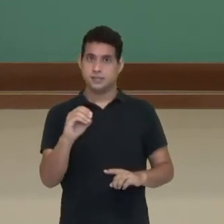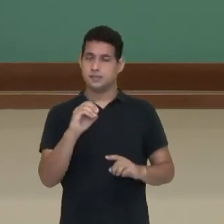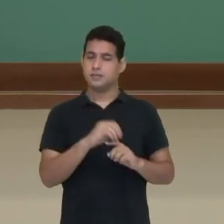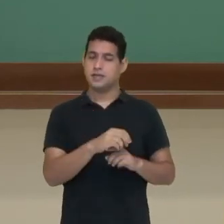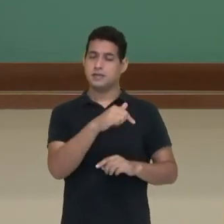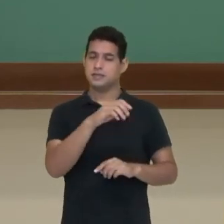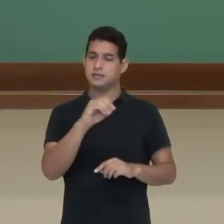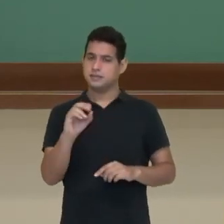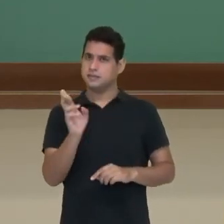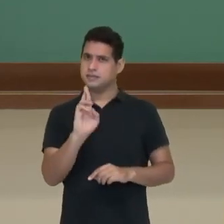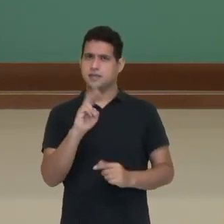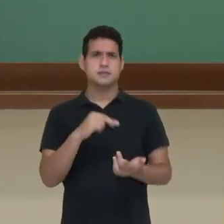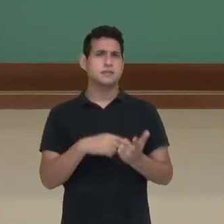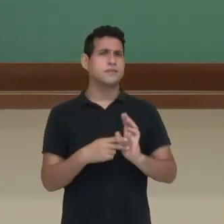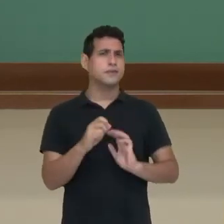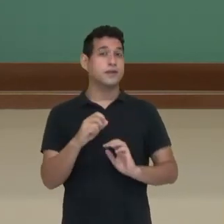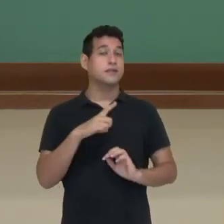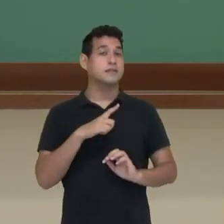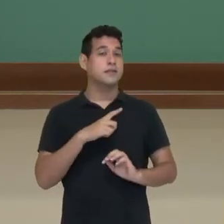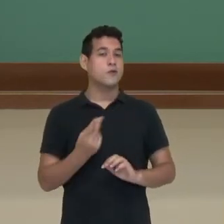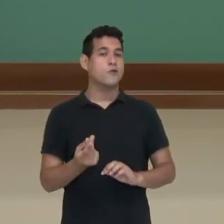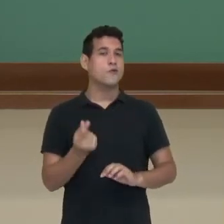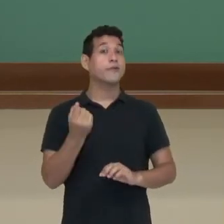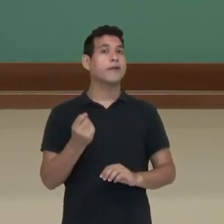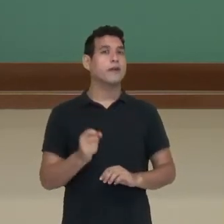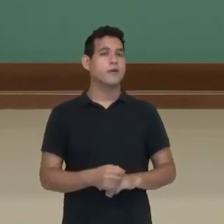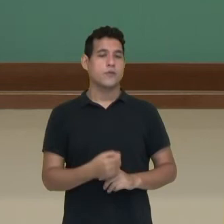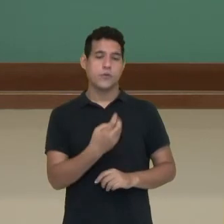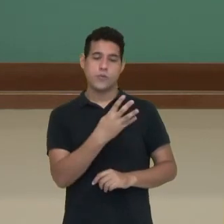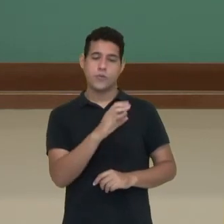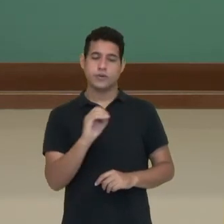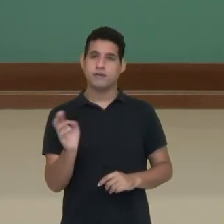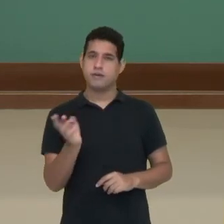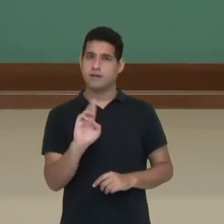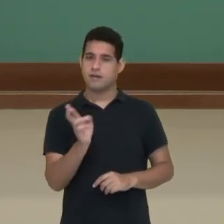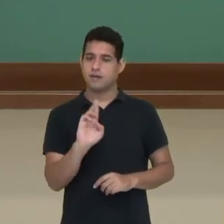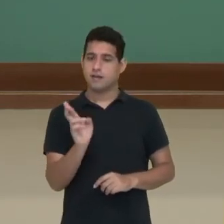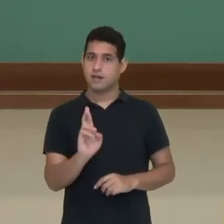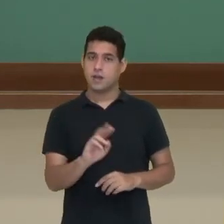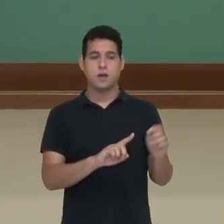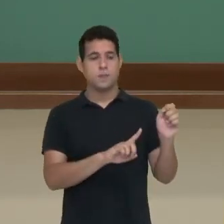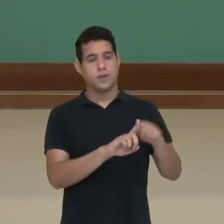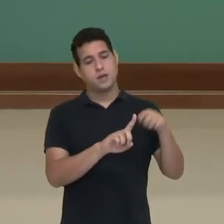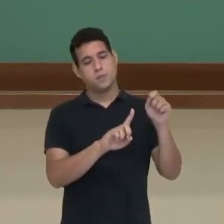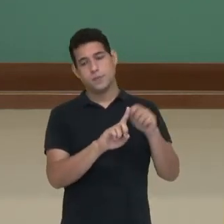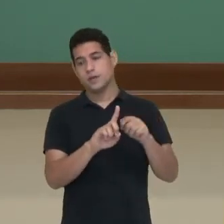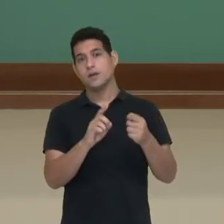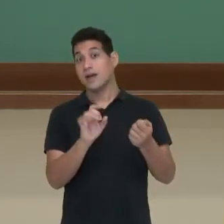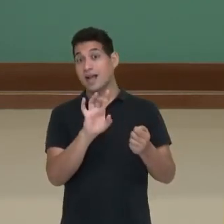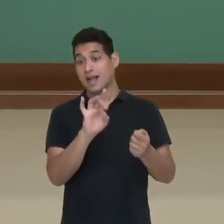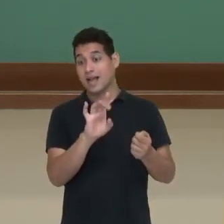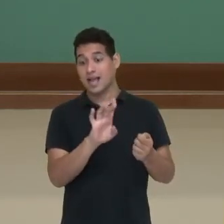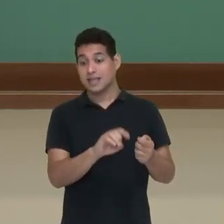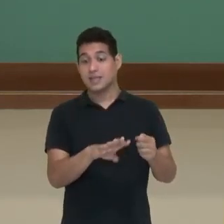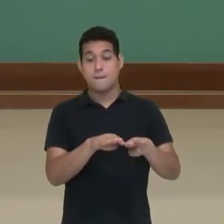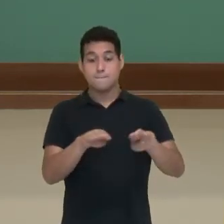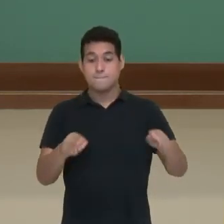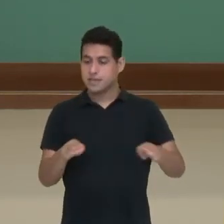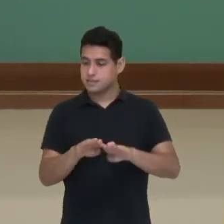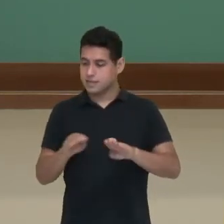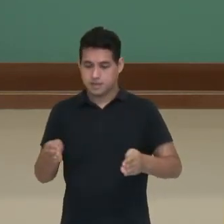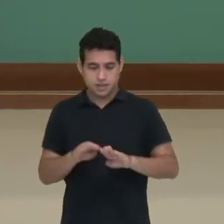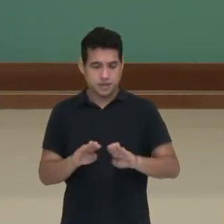700 reais, ele tem um lucro de 400 reais por mesa, ok? Então, vamos entender um pouquinho